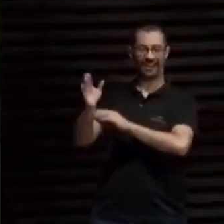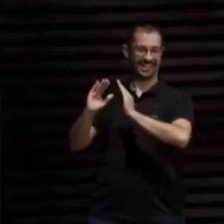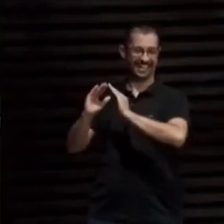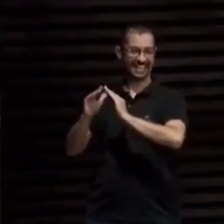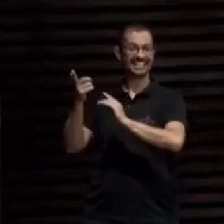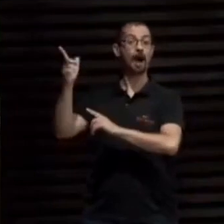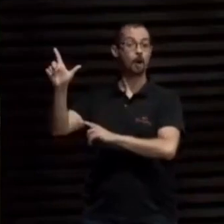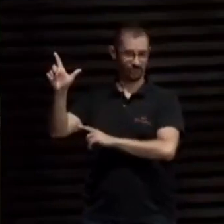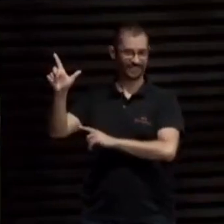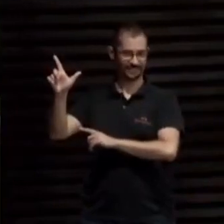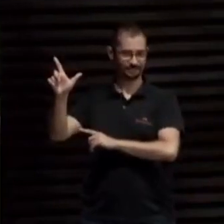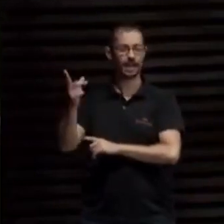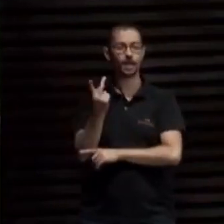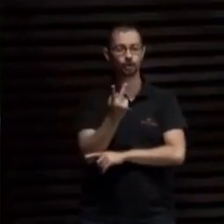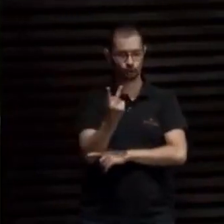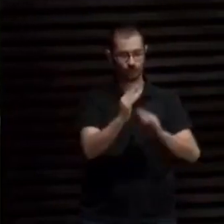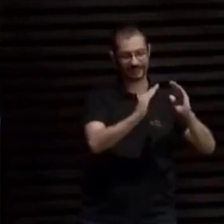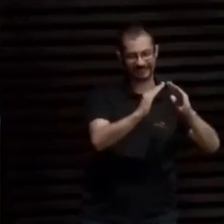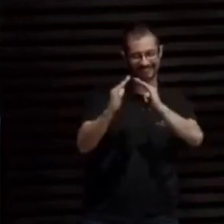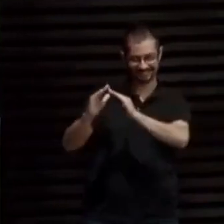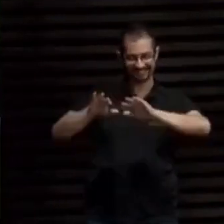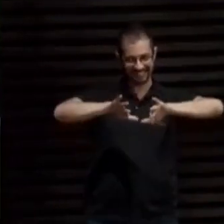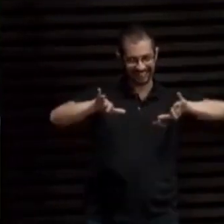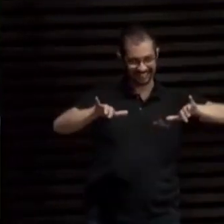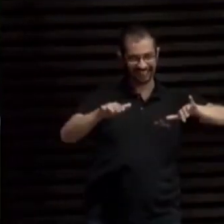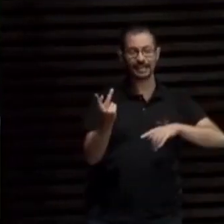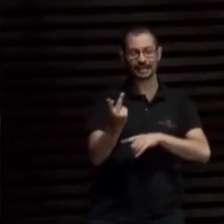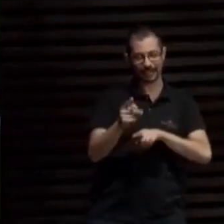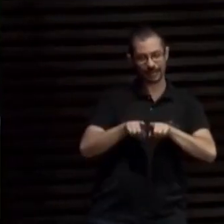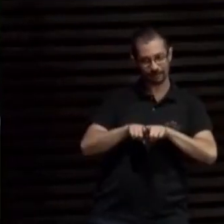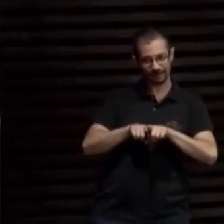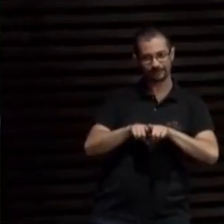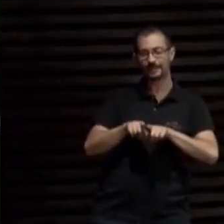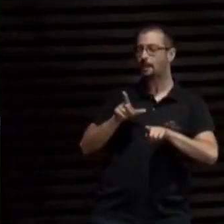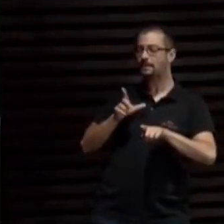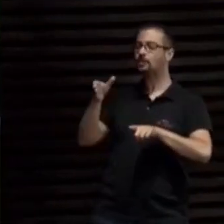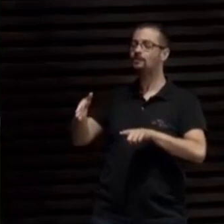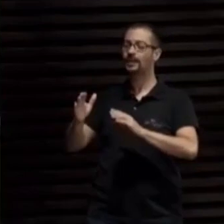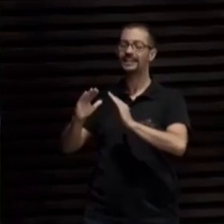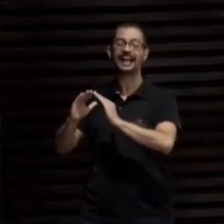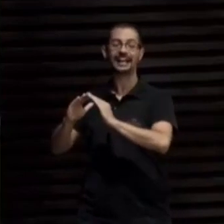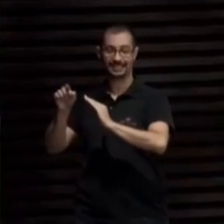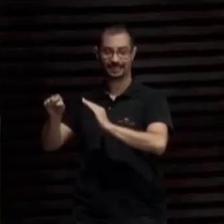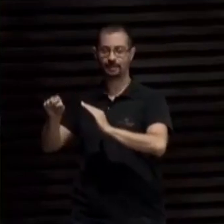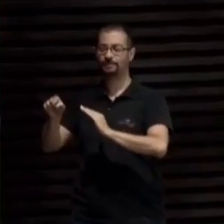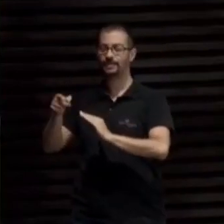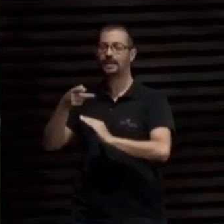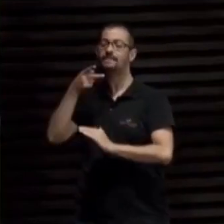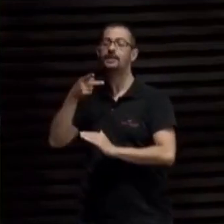do que a ele. E ele só falava o lado